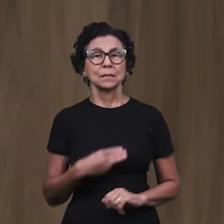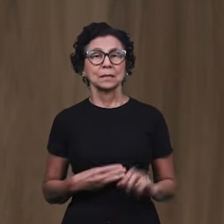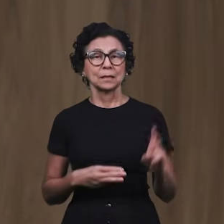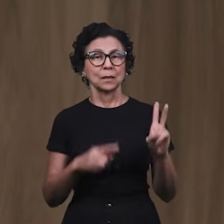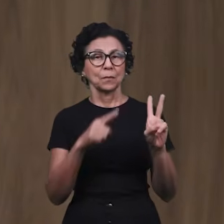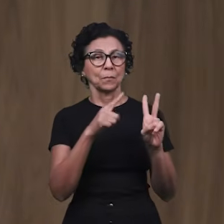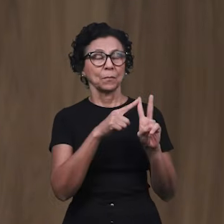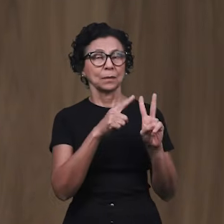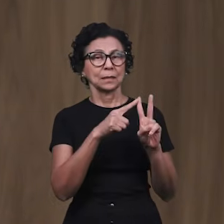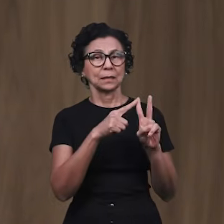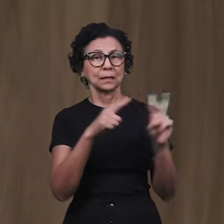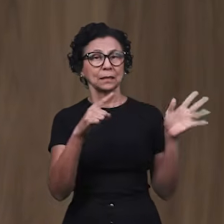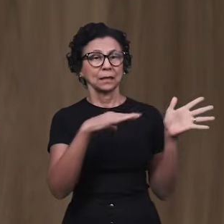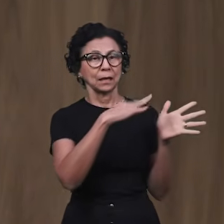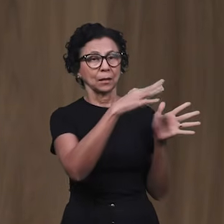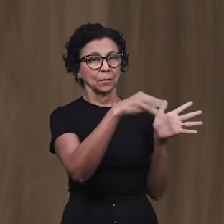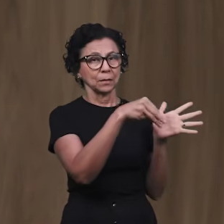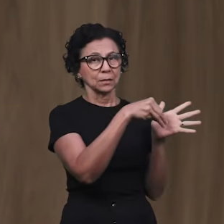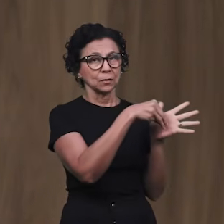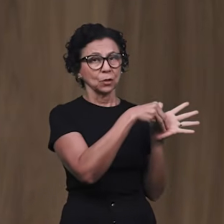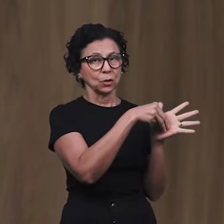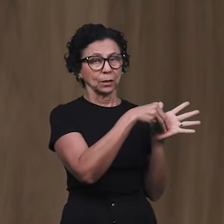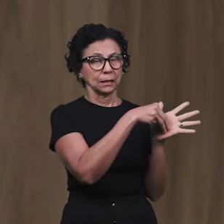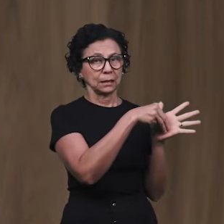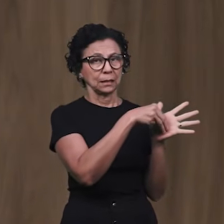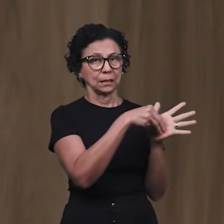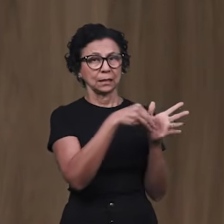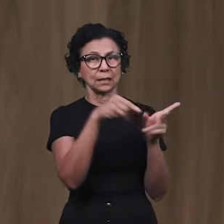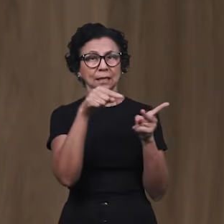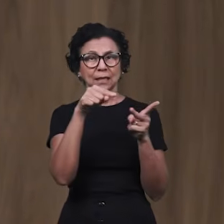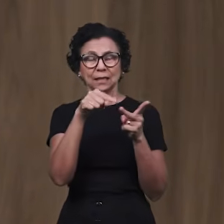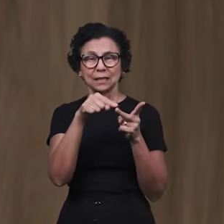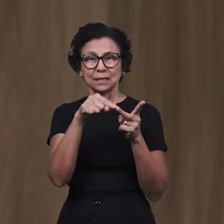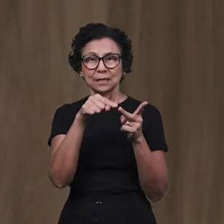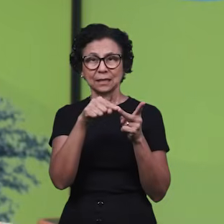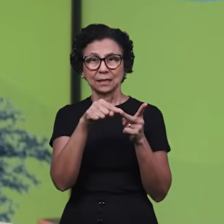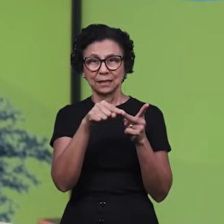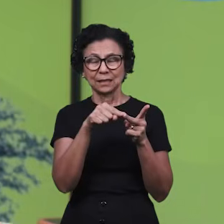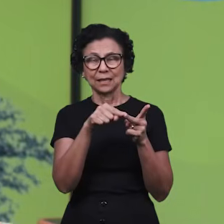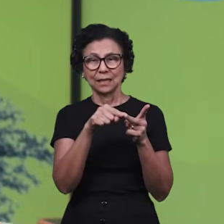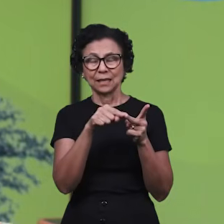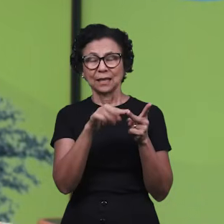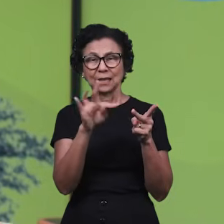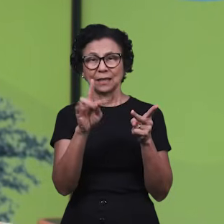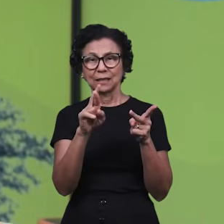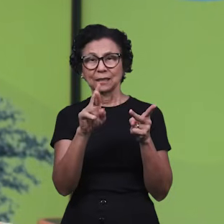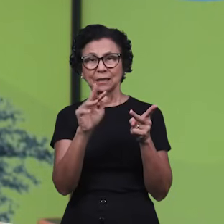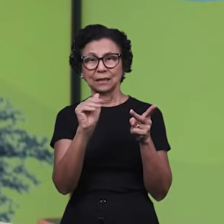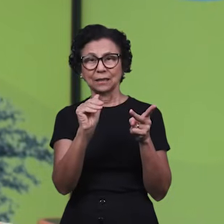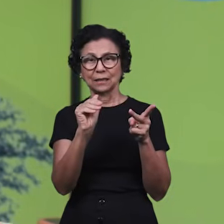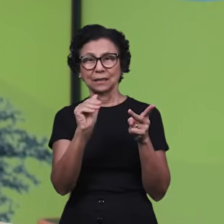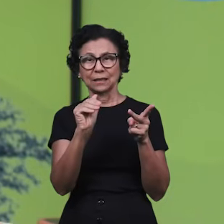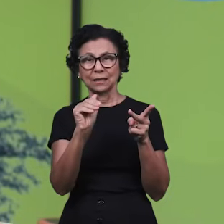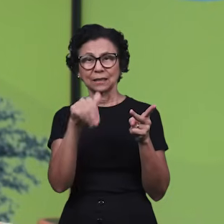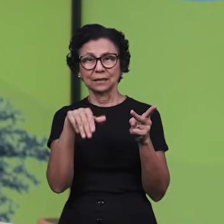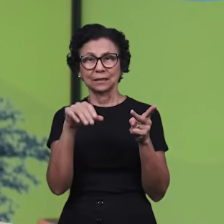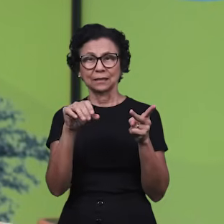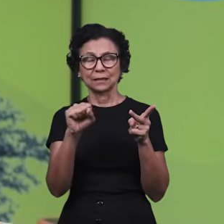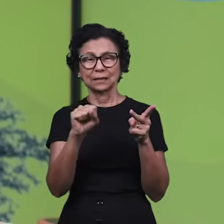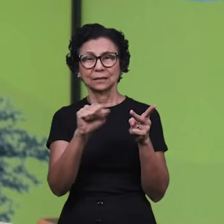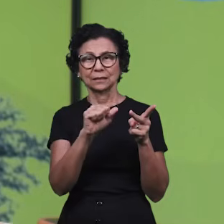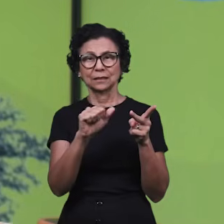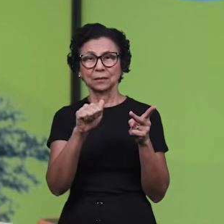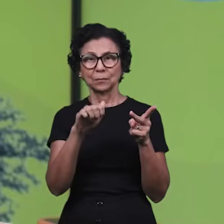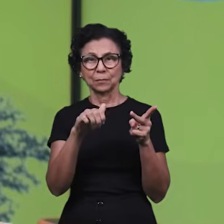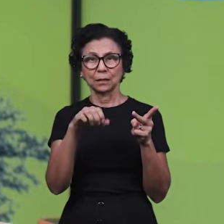que todas se realizam ali, naquela região, Sim, enquanto a missão Amazônia, ela